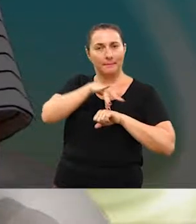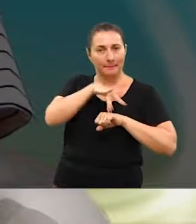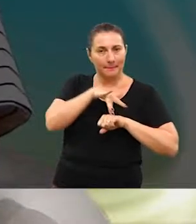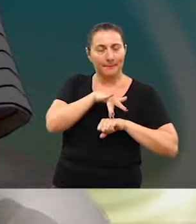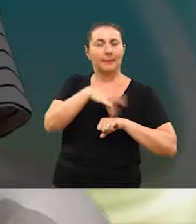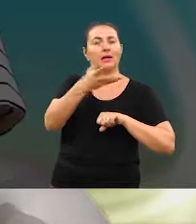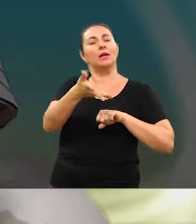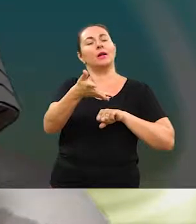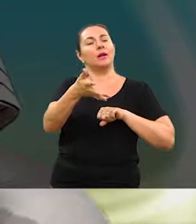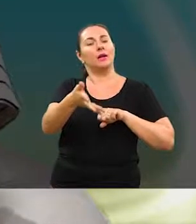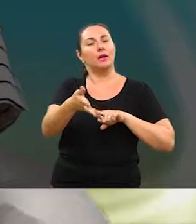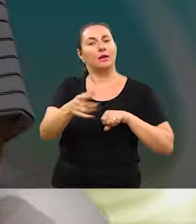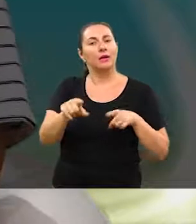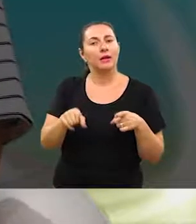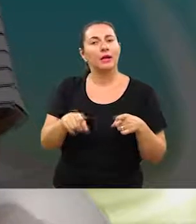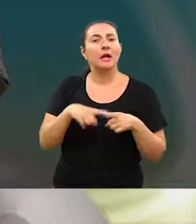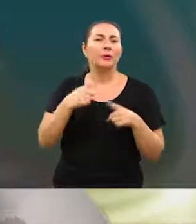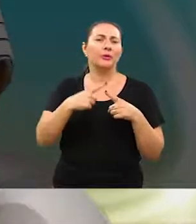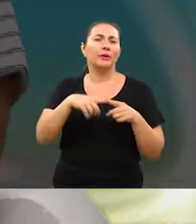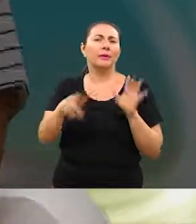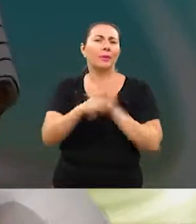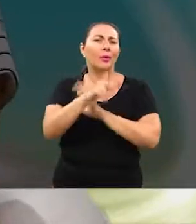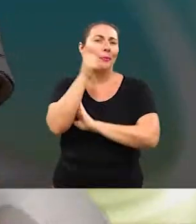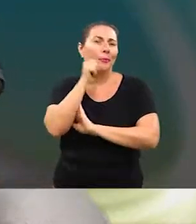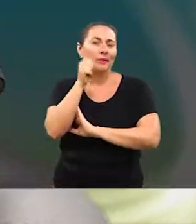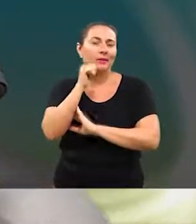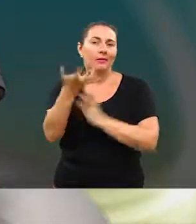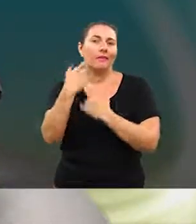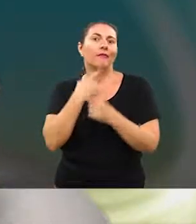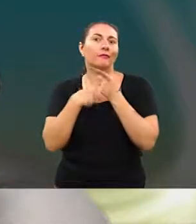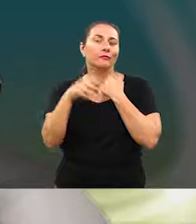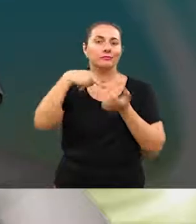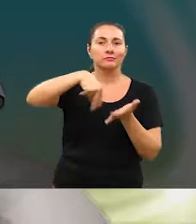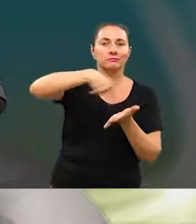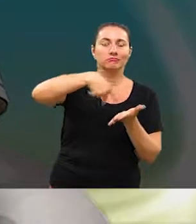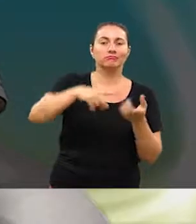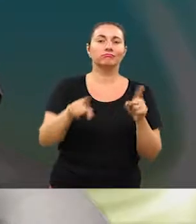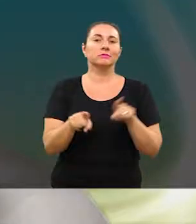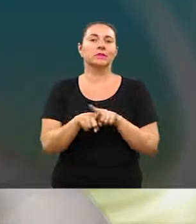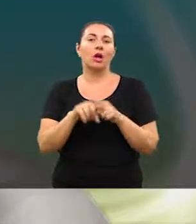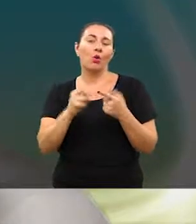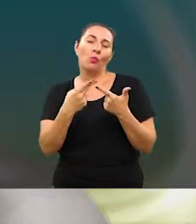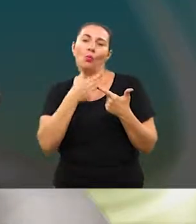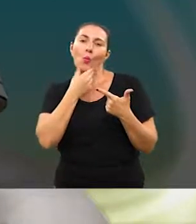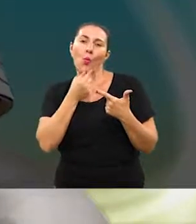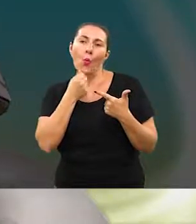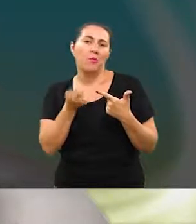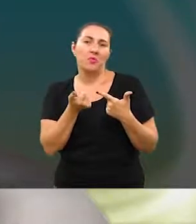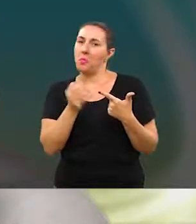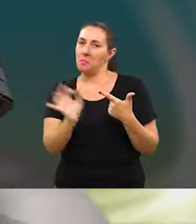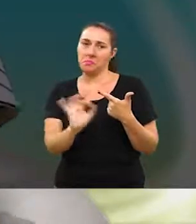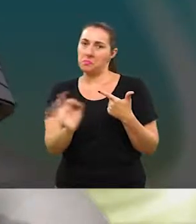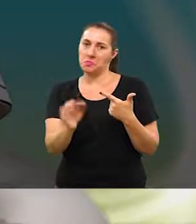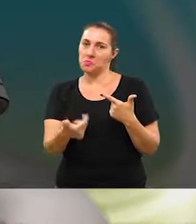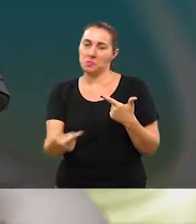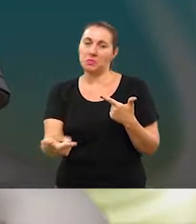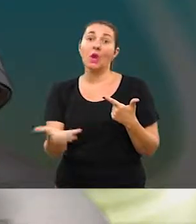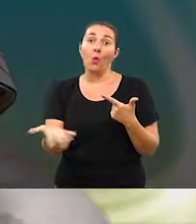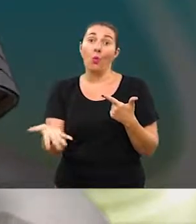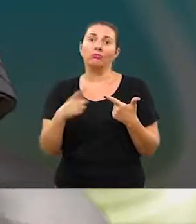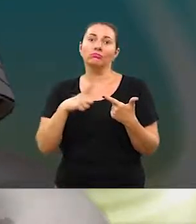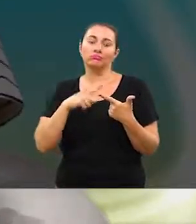né? O balé era praticamente o único estilo que existia pras meninas que queriam começar a dançar. Pra meninos, praticamente não existia.